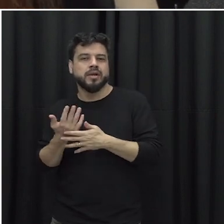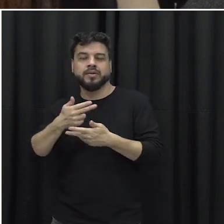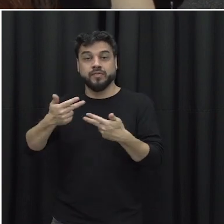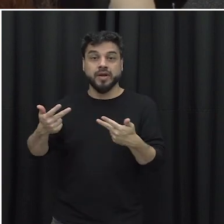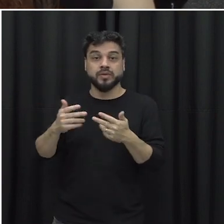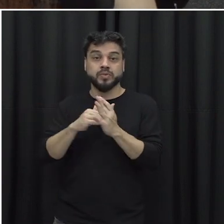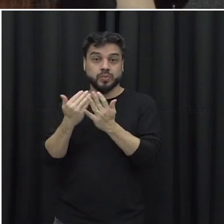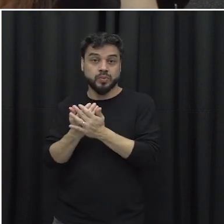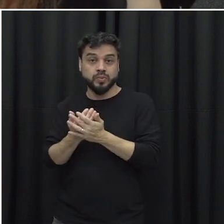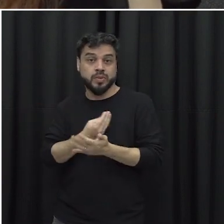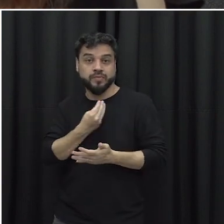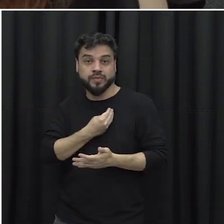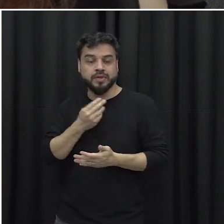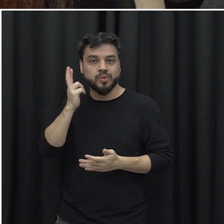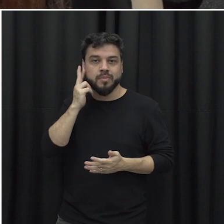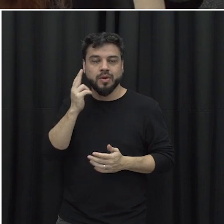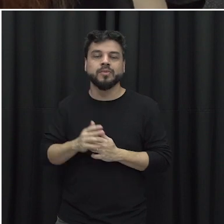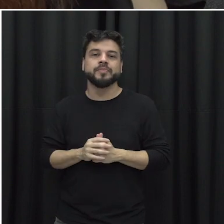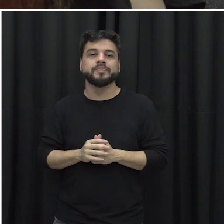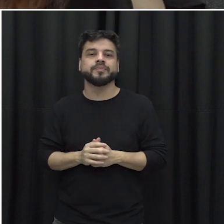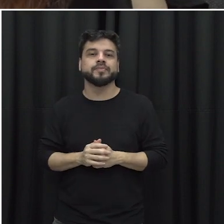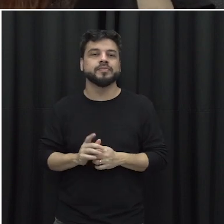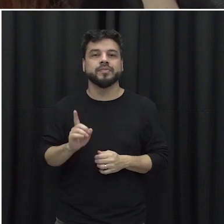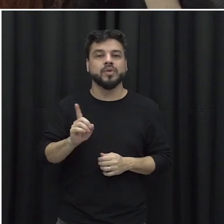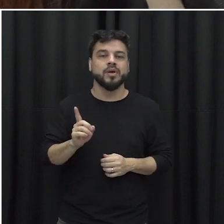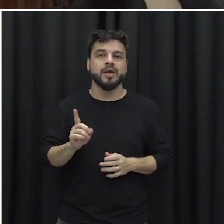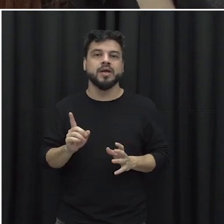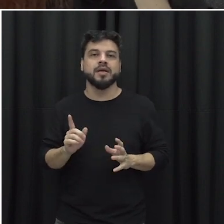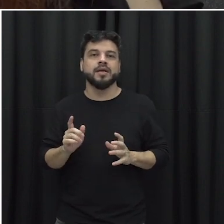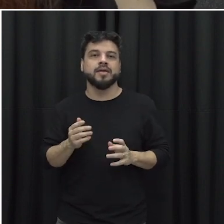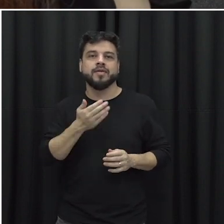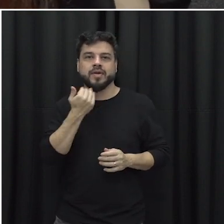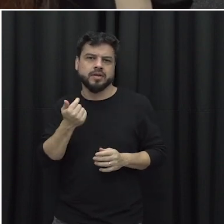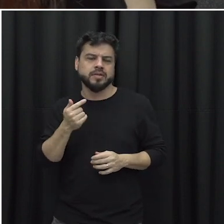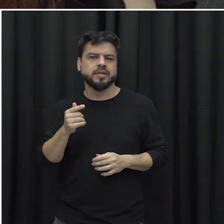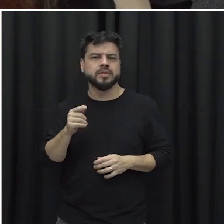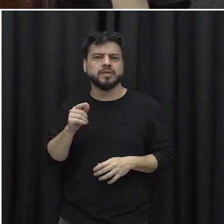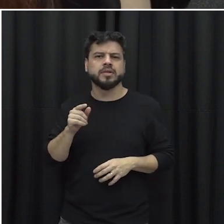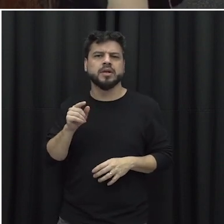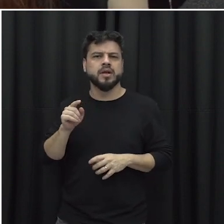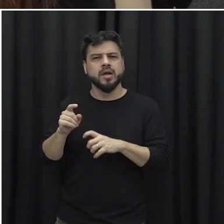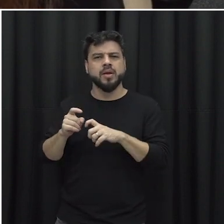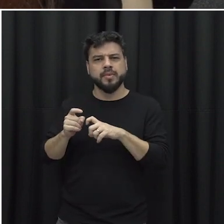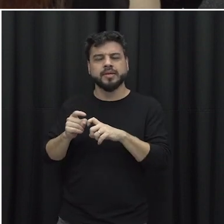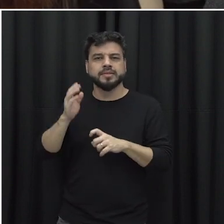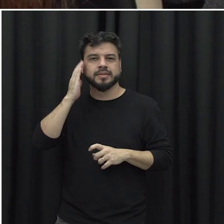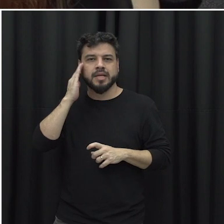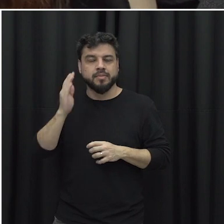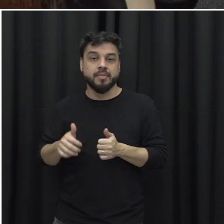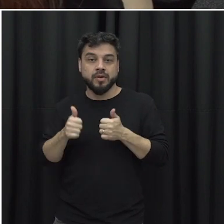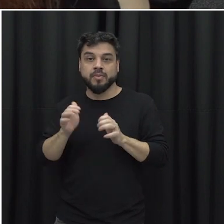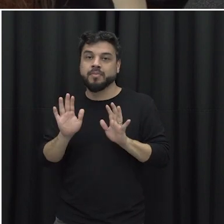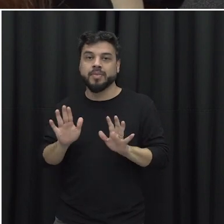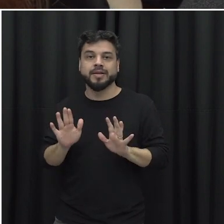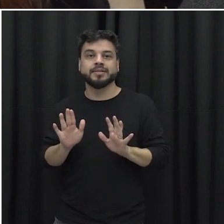levando uma vida normal, né, o que não é comum, né, o doutor pode falar melhor, mas que não é comum que isso aconteça